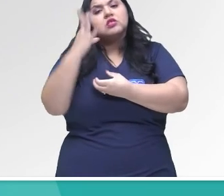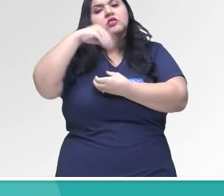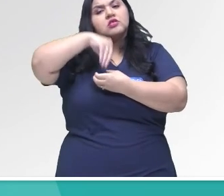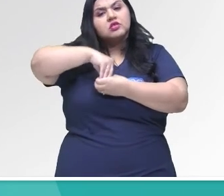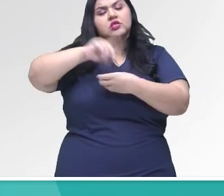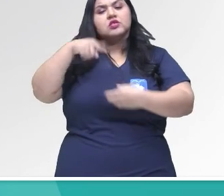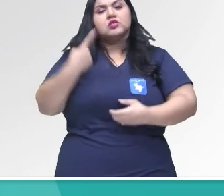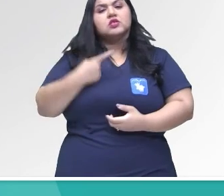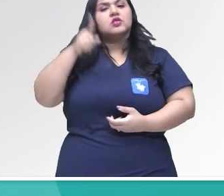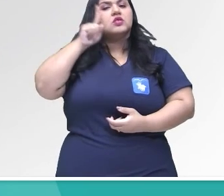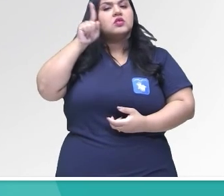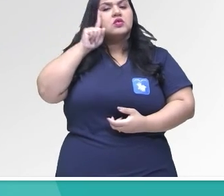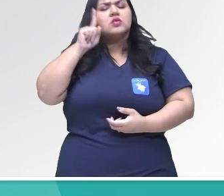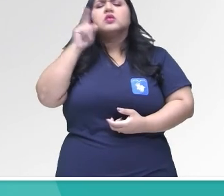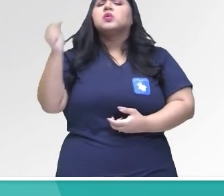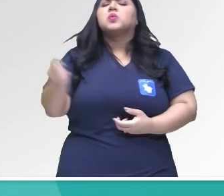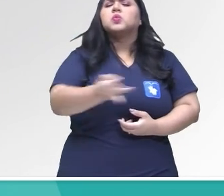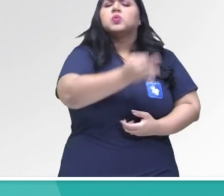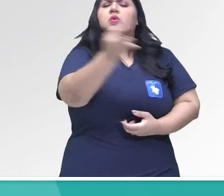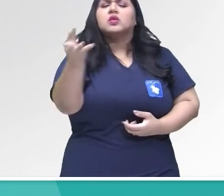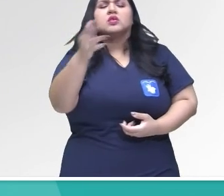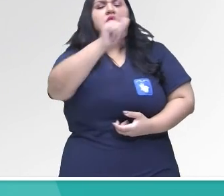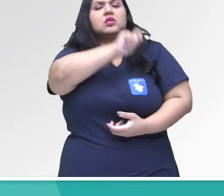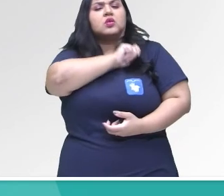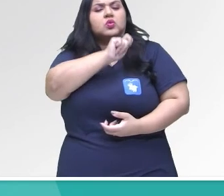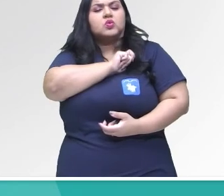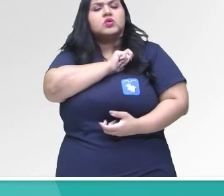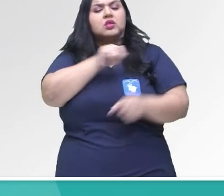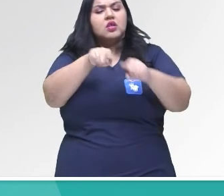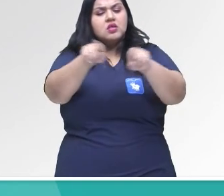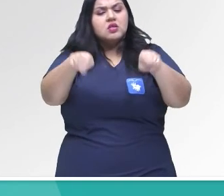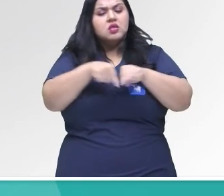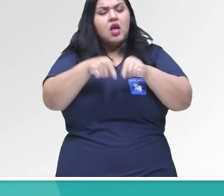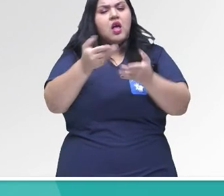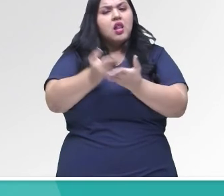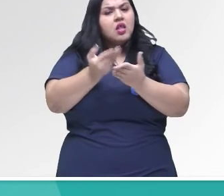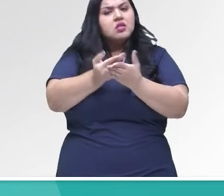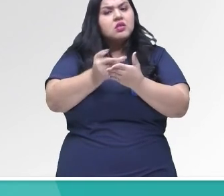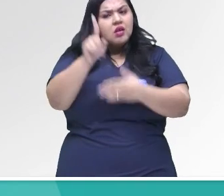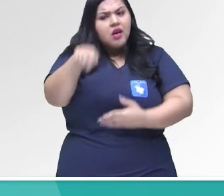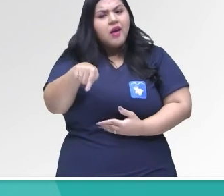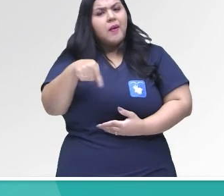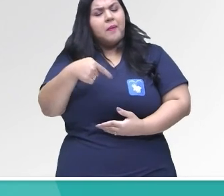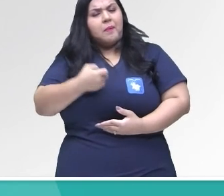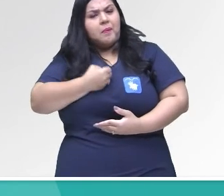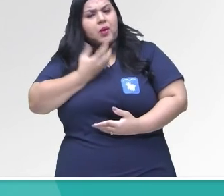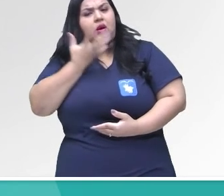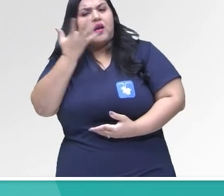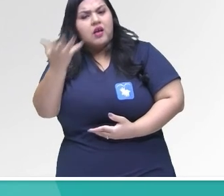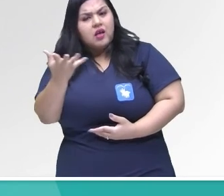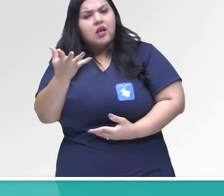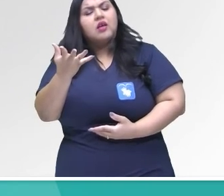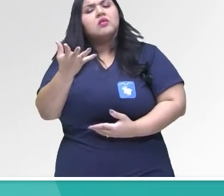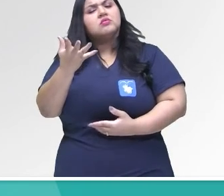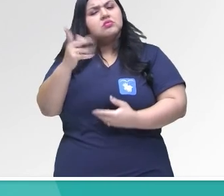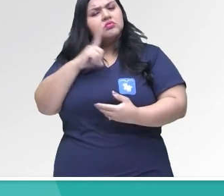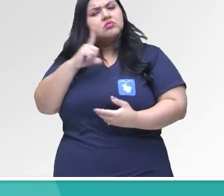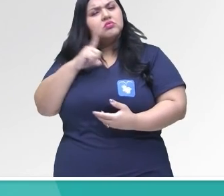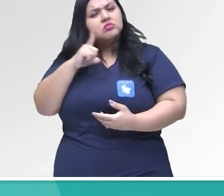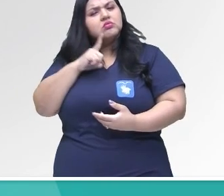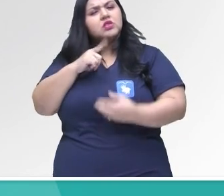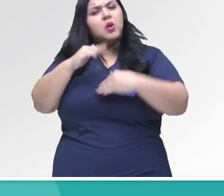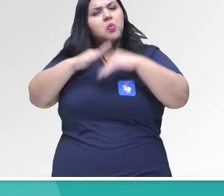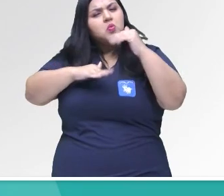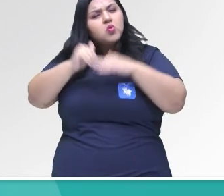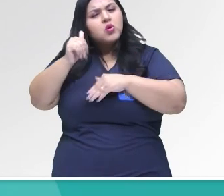no nosso dia a dia. Quantos alunos que estão aí na sala de aula não são poetas? Não são alunos que têm essa veia artística de